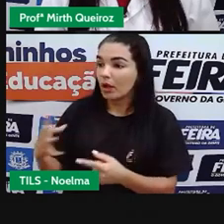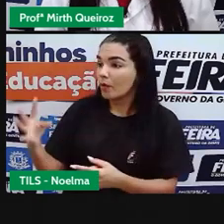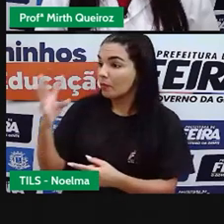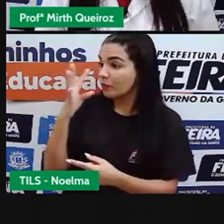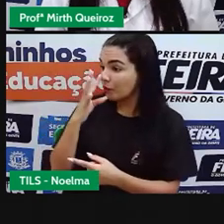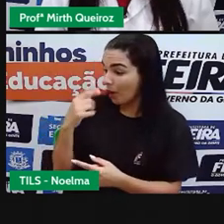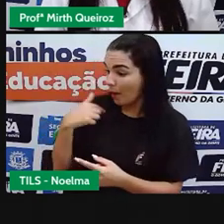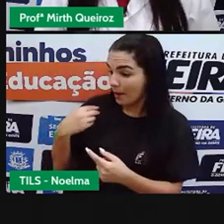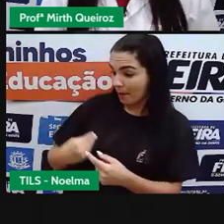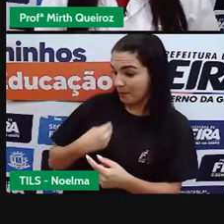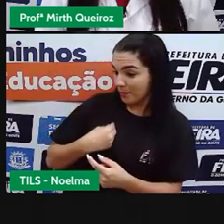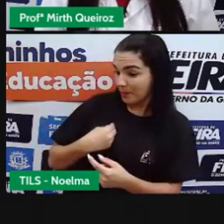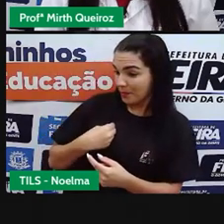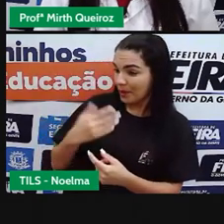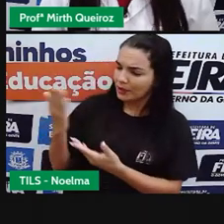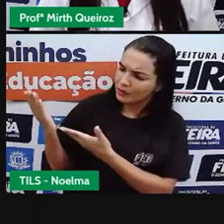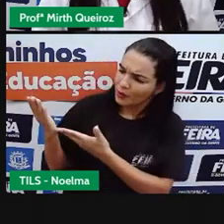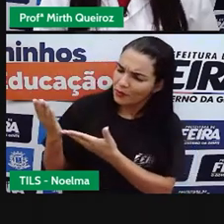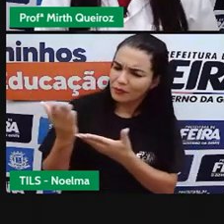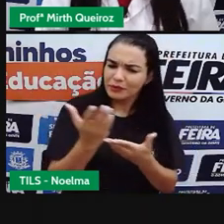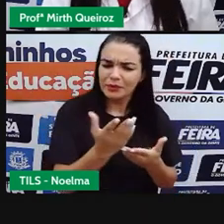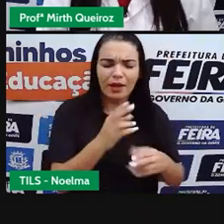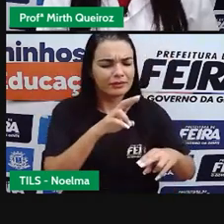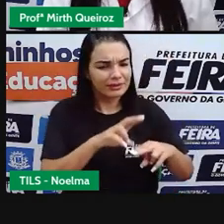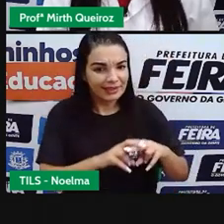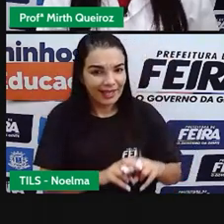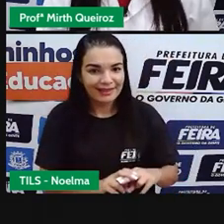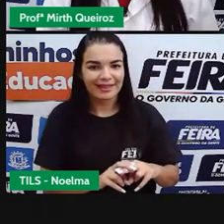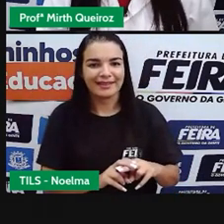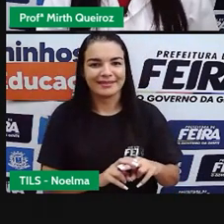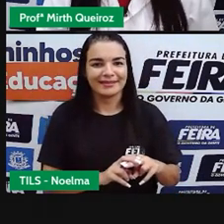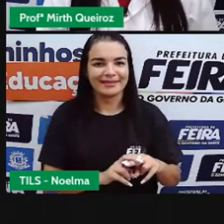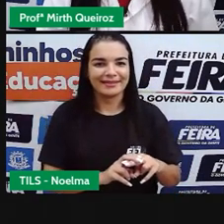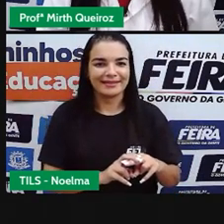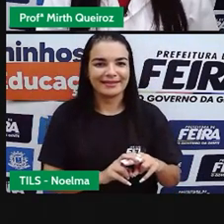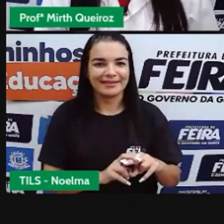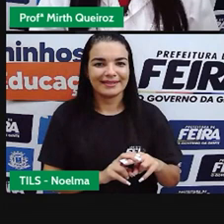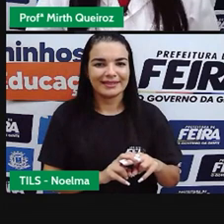minha presença, convidou-me para sentar.